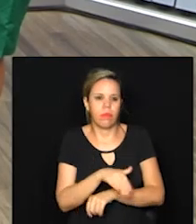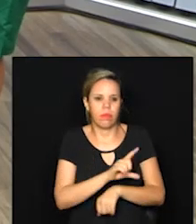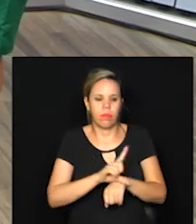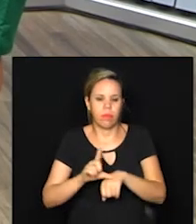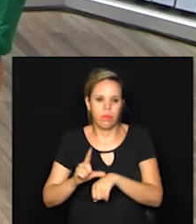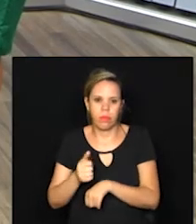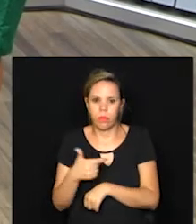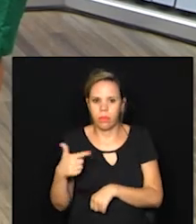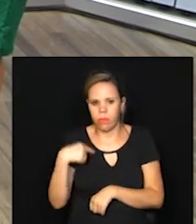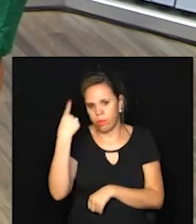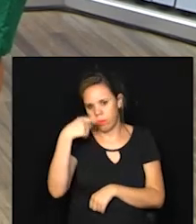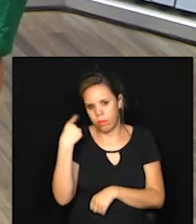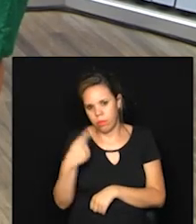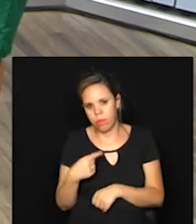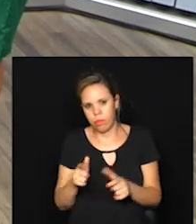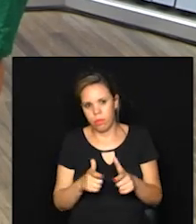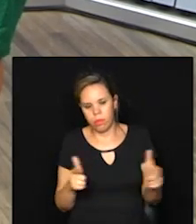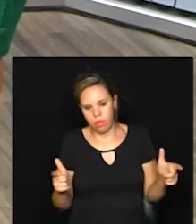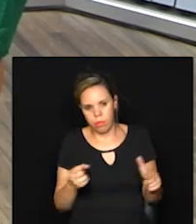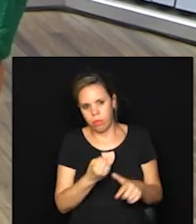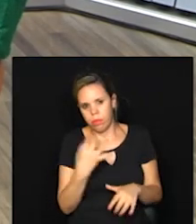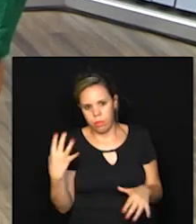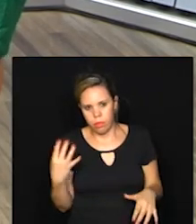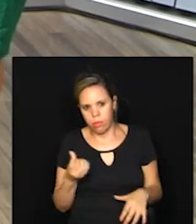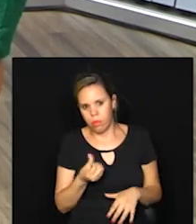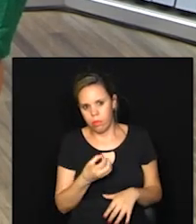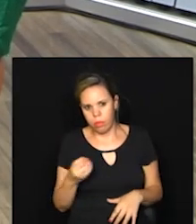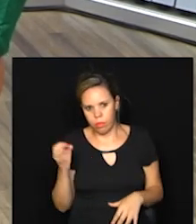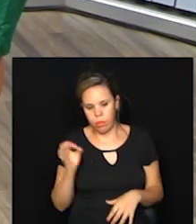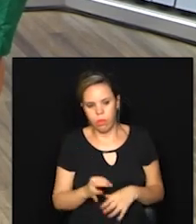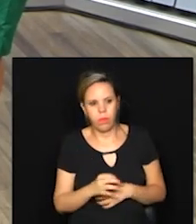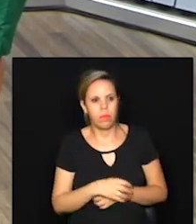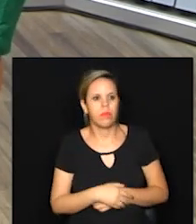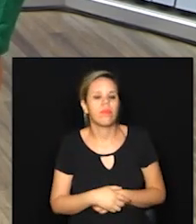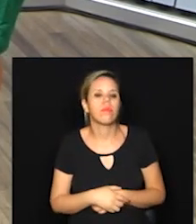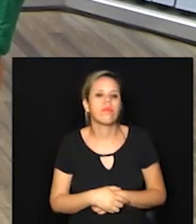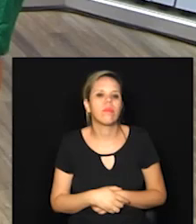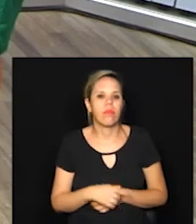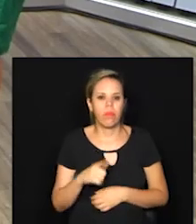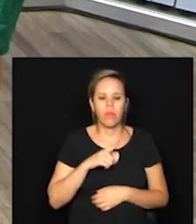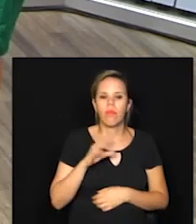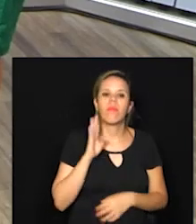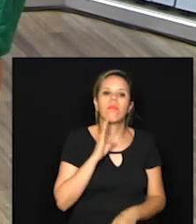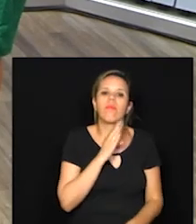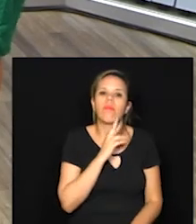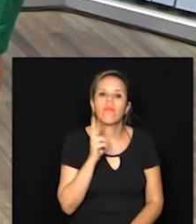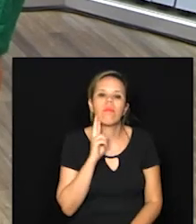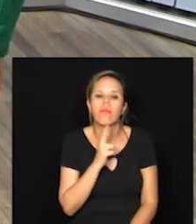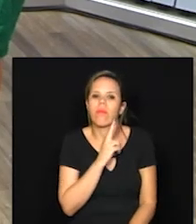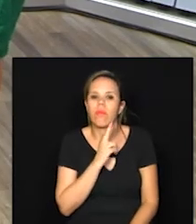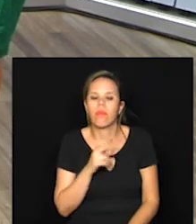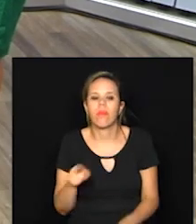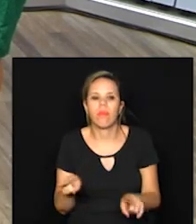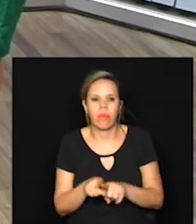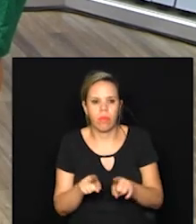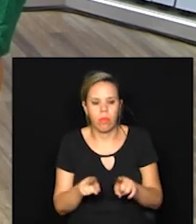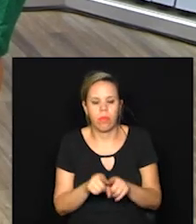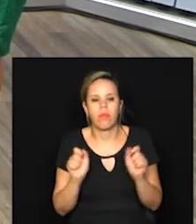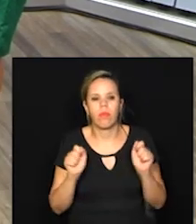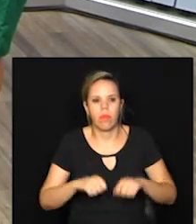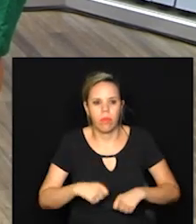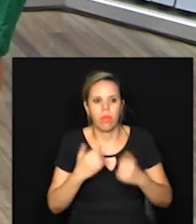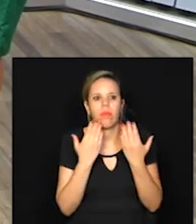horas, com essa questão do aumento da capacidade para 60%. Sim. Temos bares e restaurantes também que podem